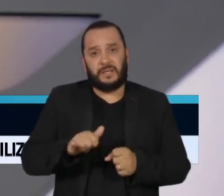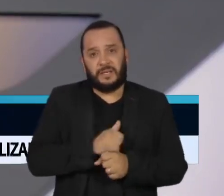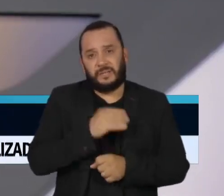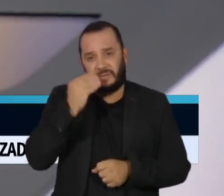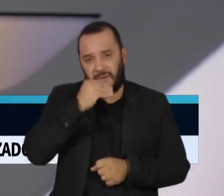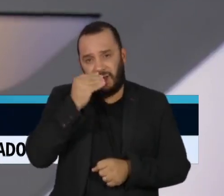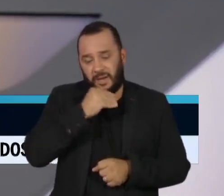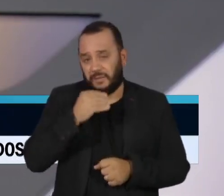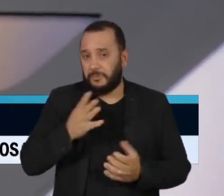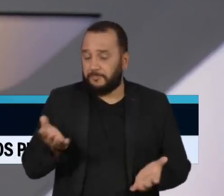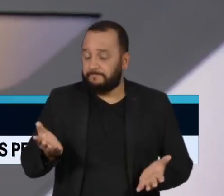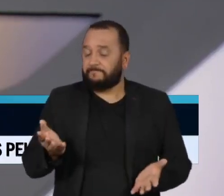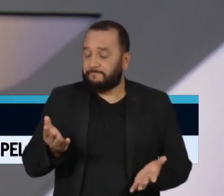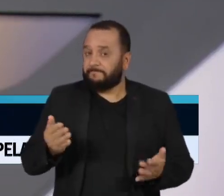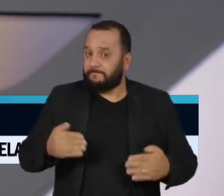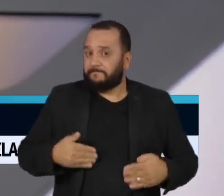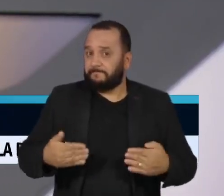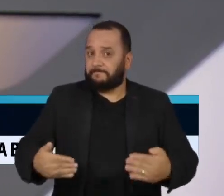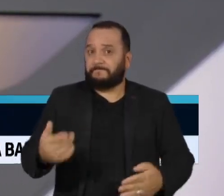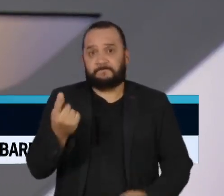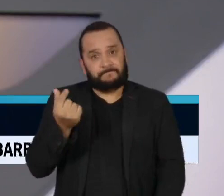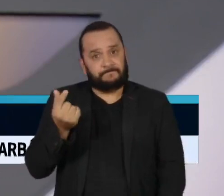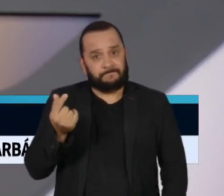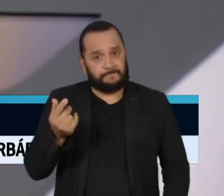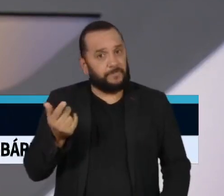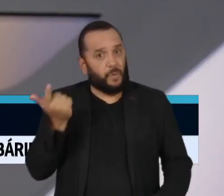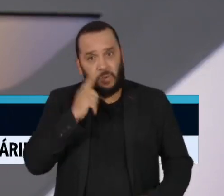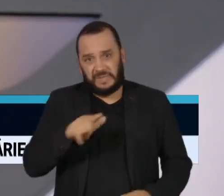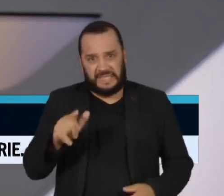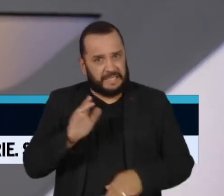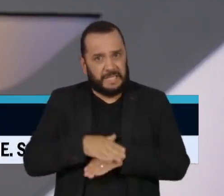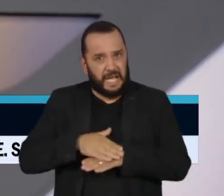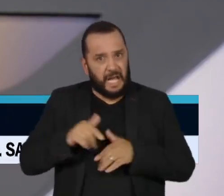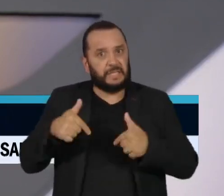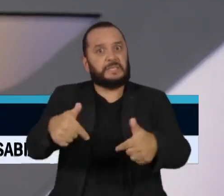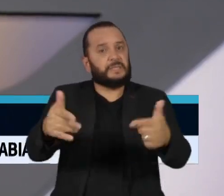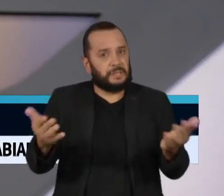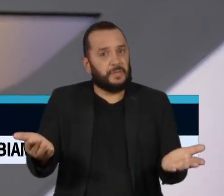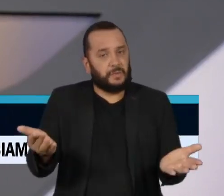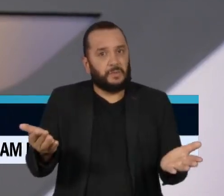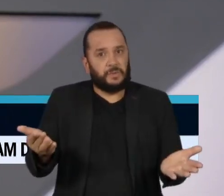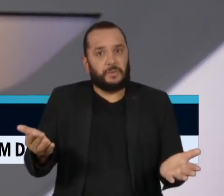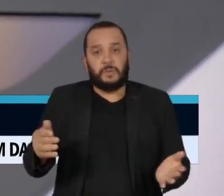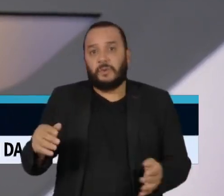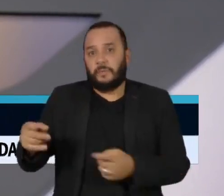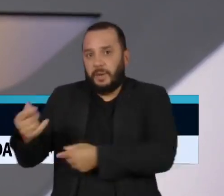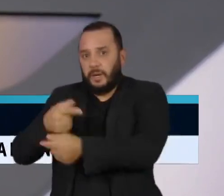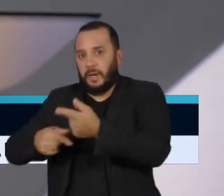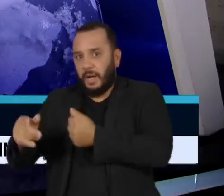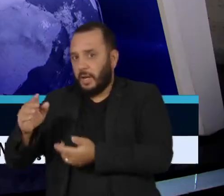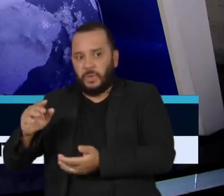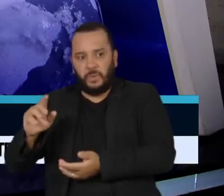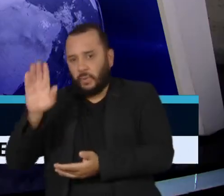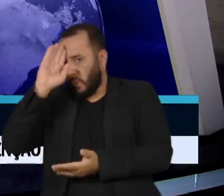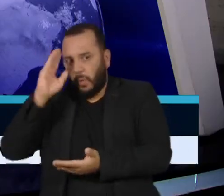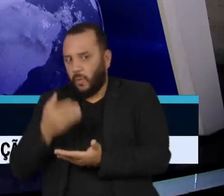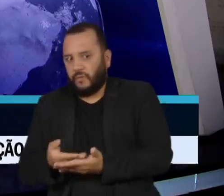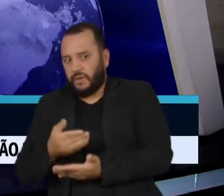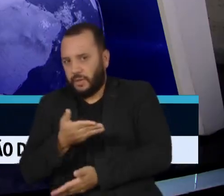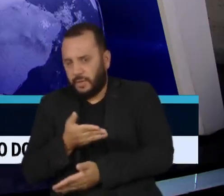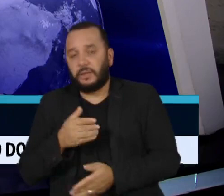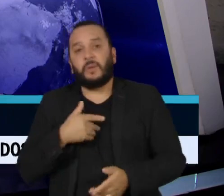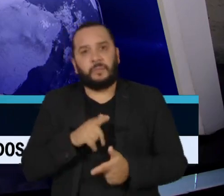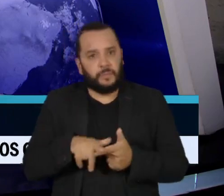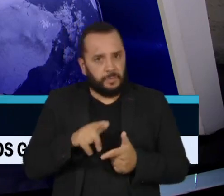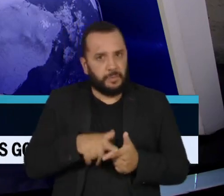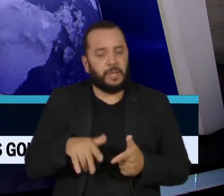da fazenda não tá conseguindo se impor como como confiante com a confiança no mercado então é uma situação nesse sentido ficar muito crítica